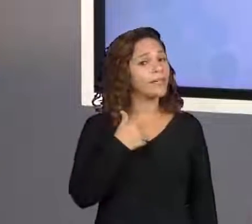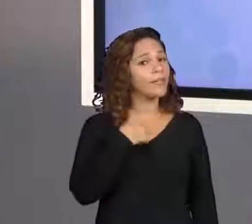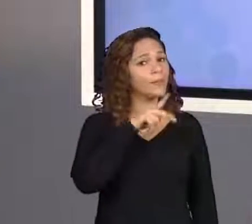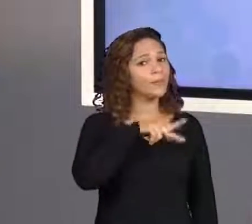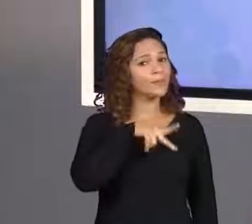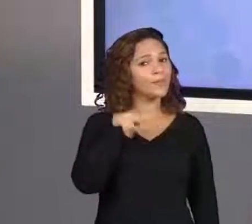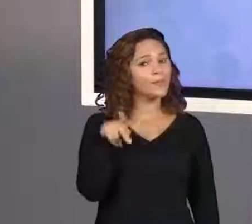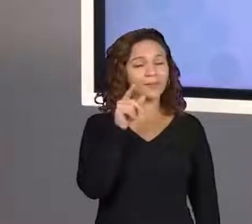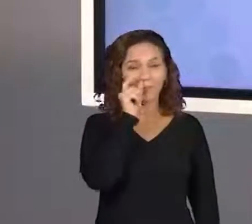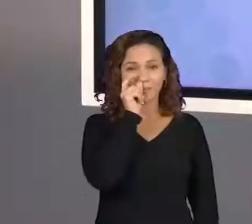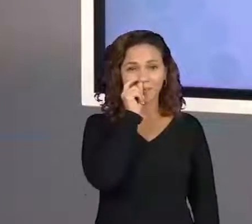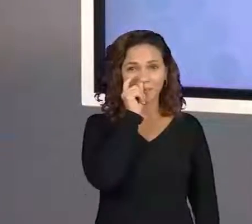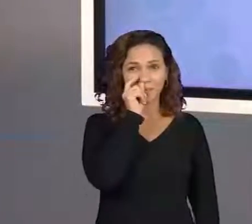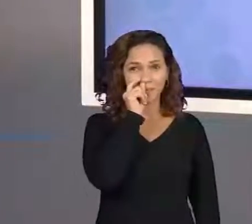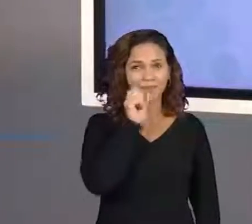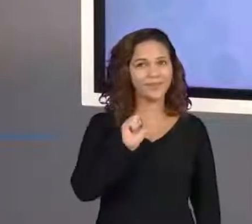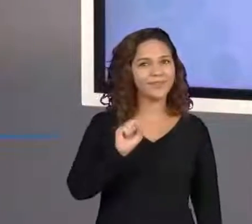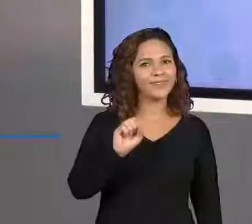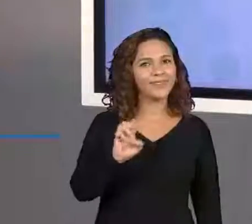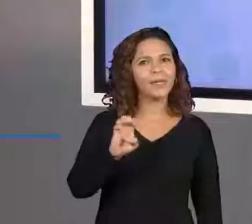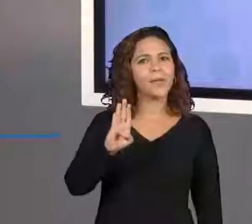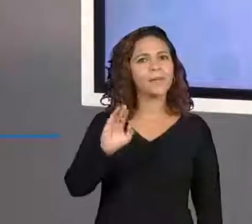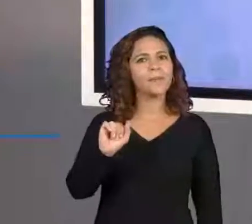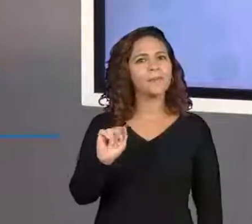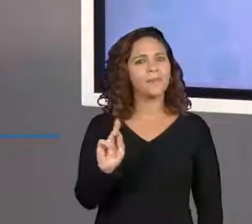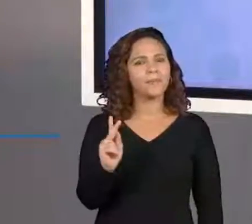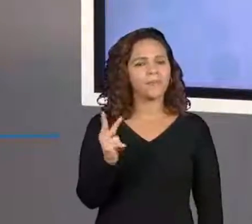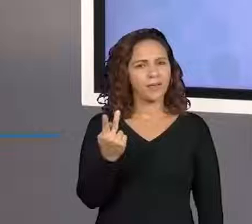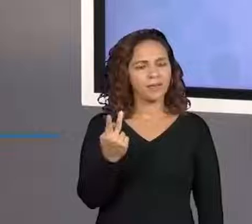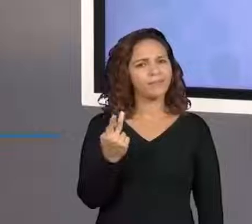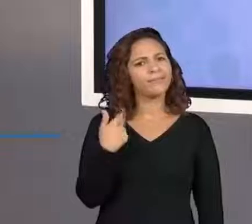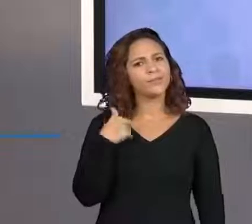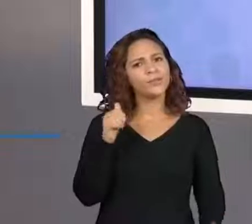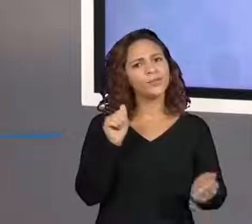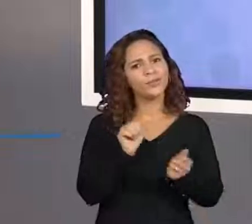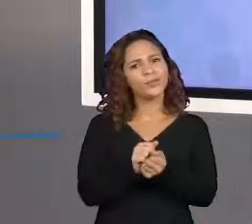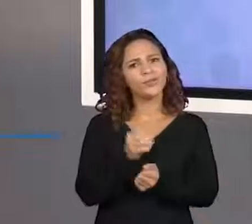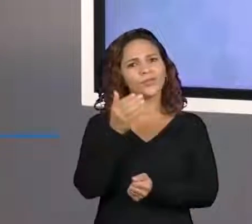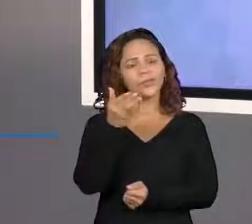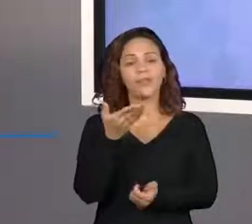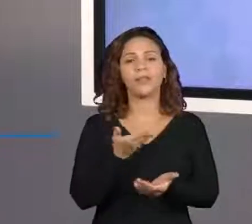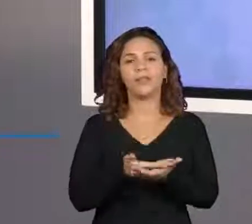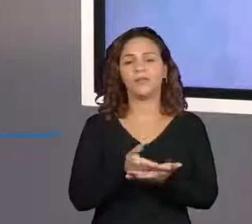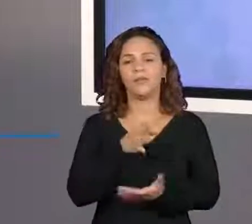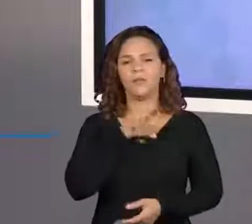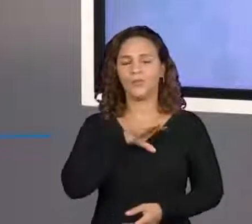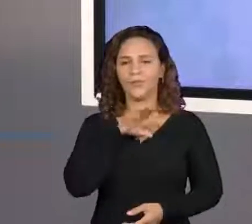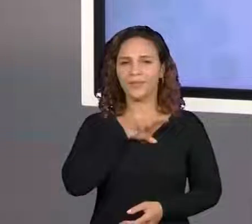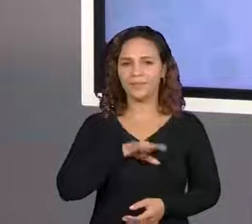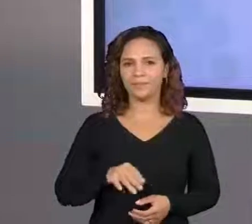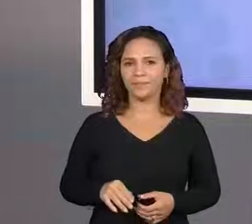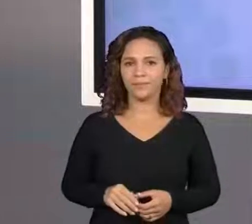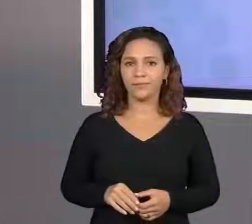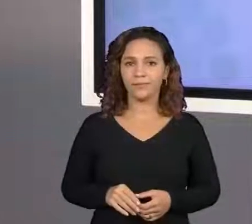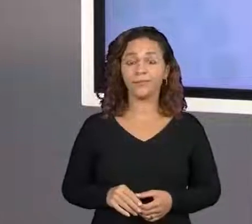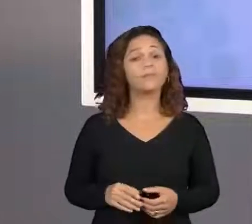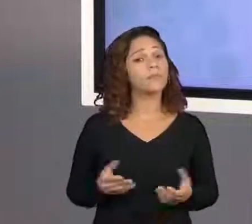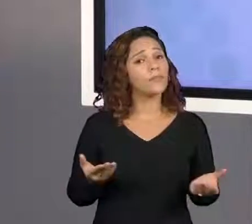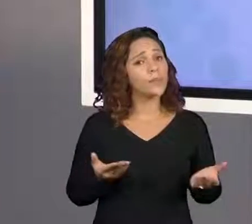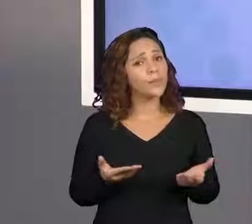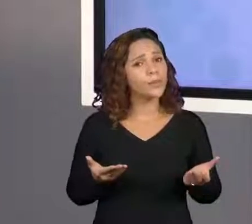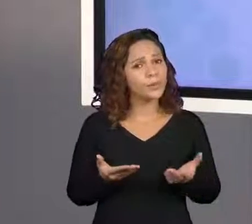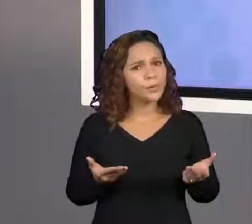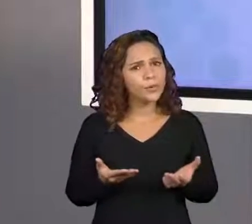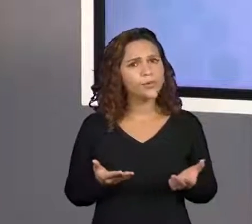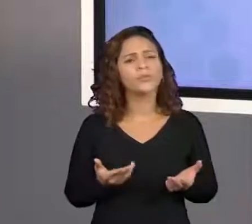professor Seba Nunes e vou estar com vocês mais uma vez aí conduzindo uma aula de língua portuguesa. E nessa aula de língua portuguesa